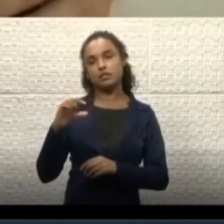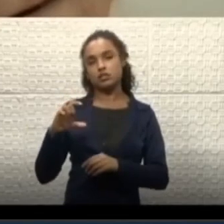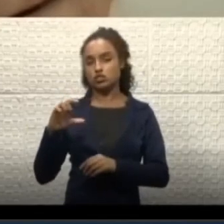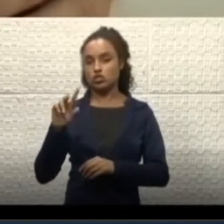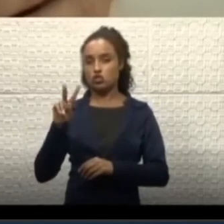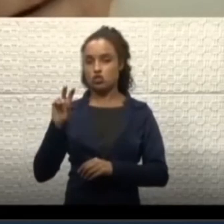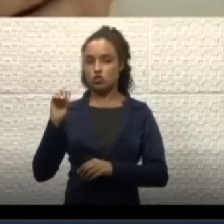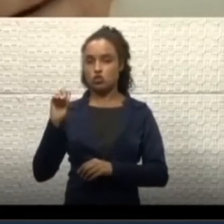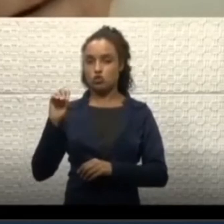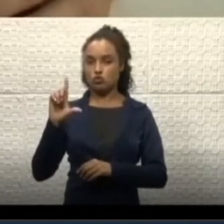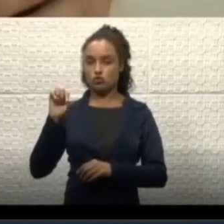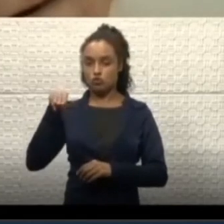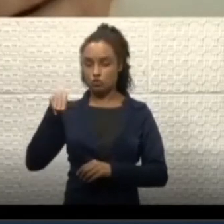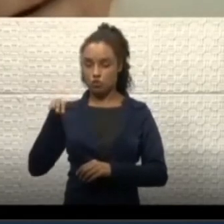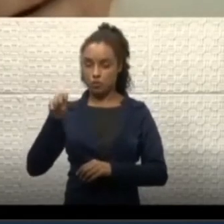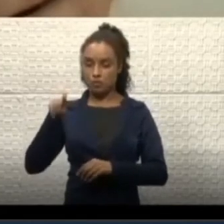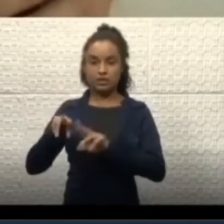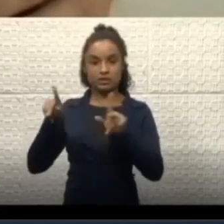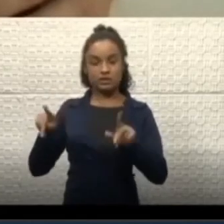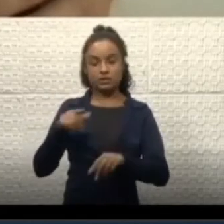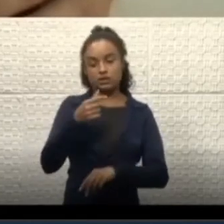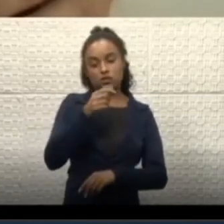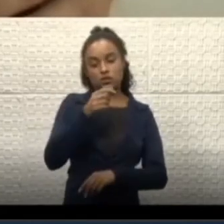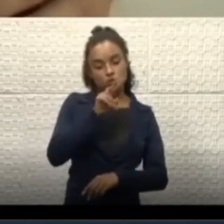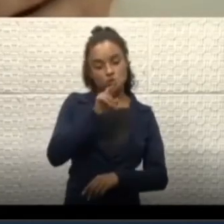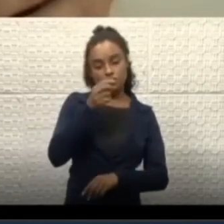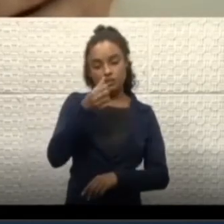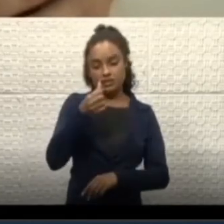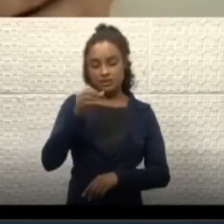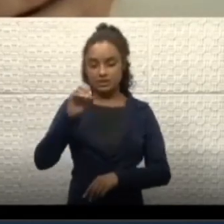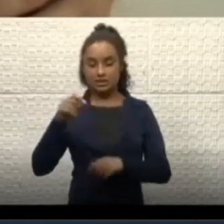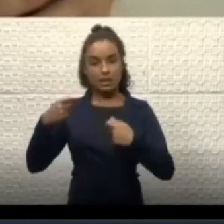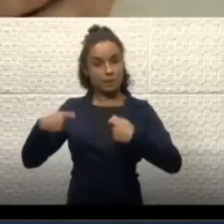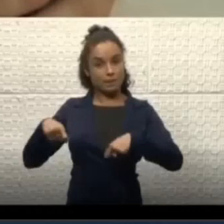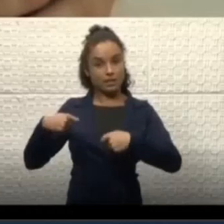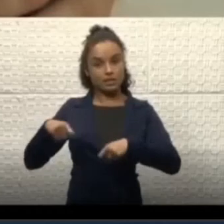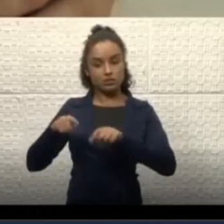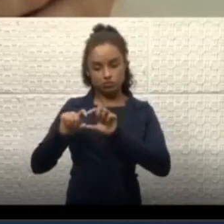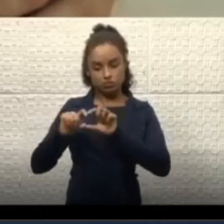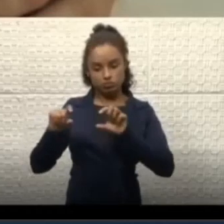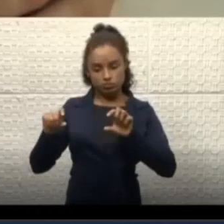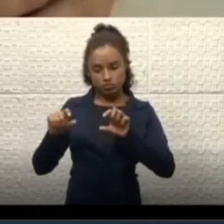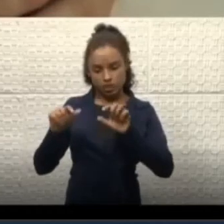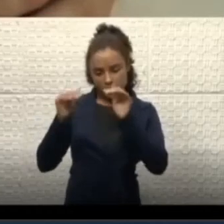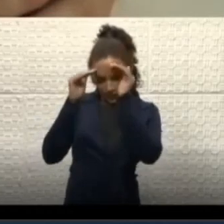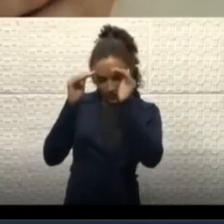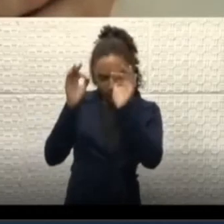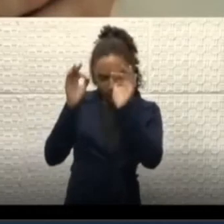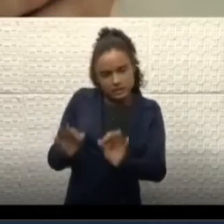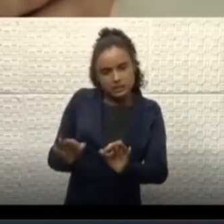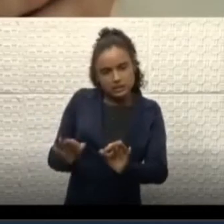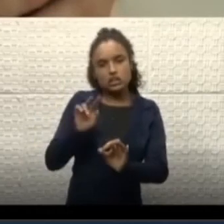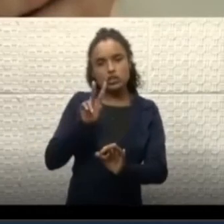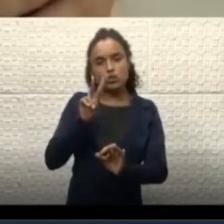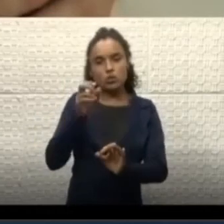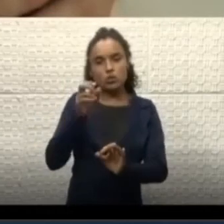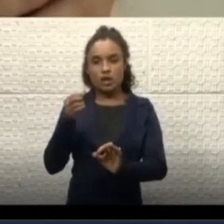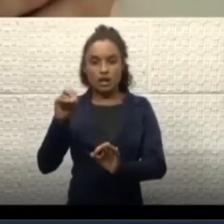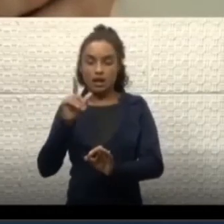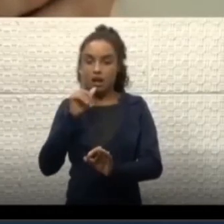volumetria diferenciada, então eu quero 260, eu preciso desse valor mais específico, então estou pegando 260